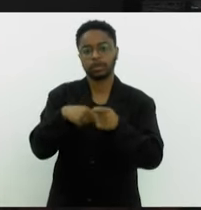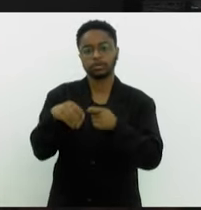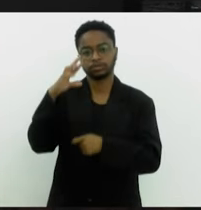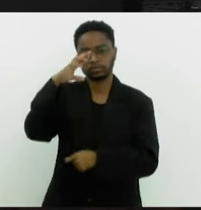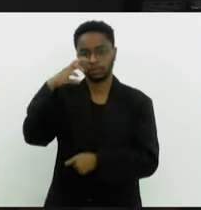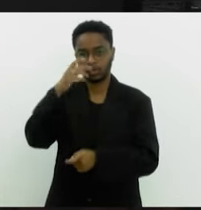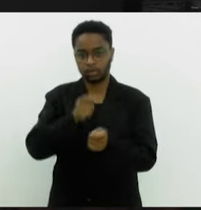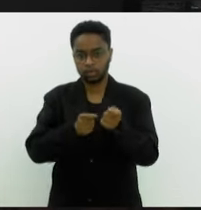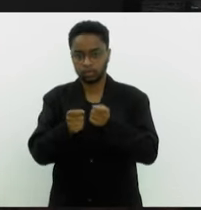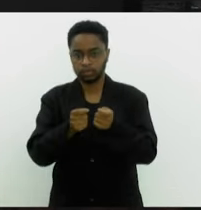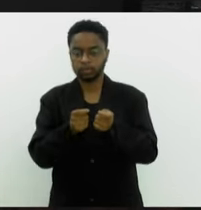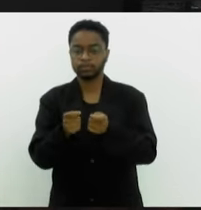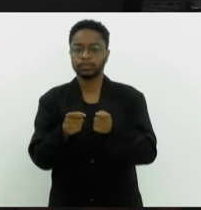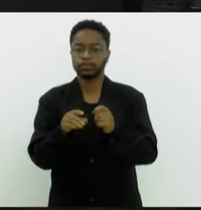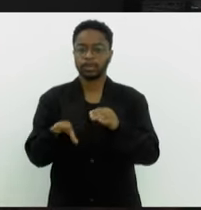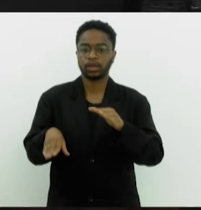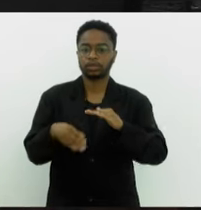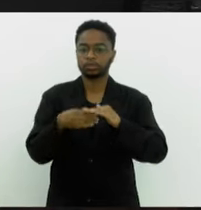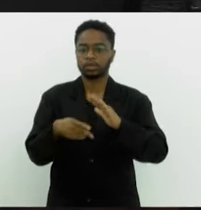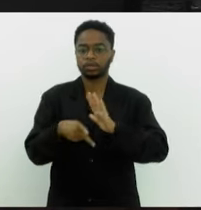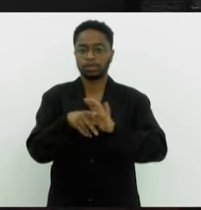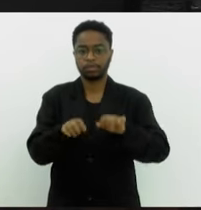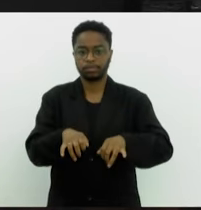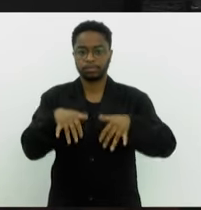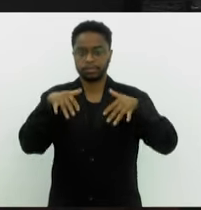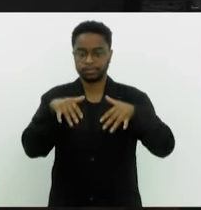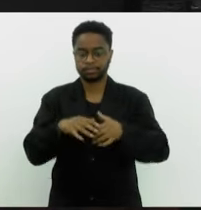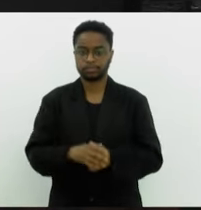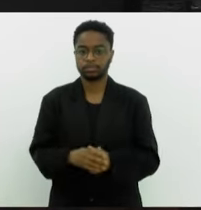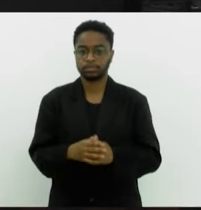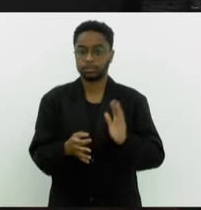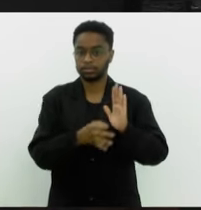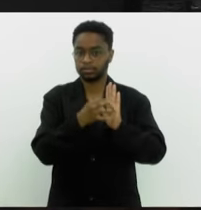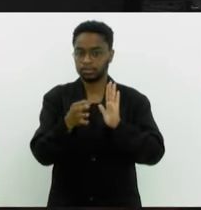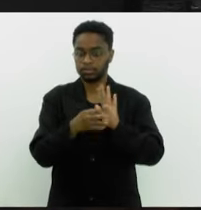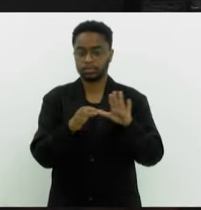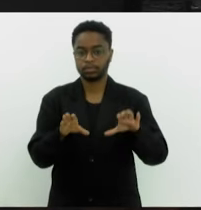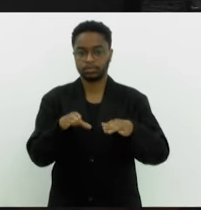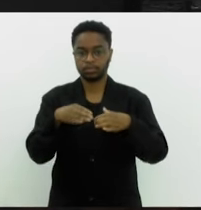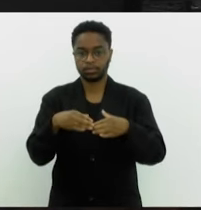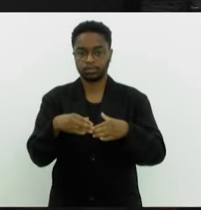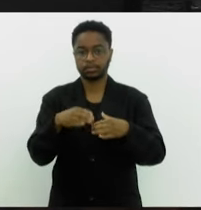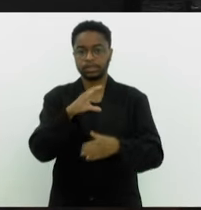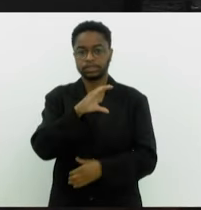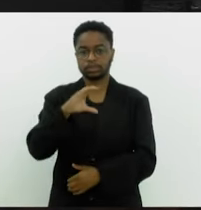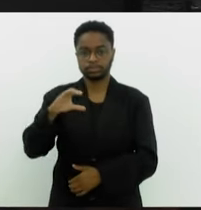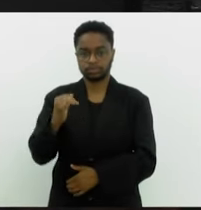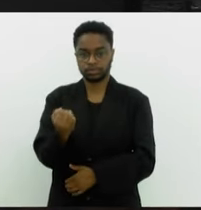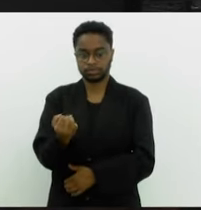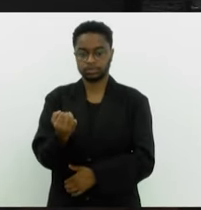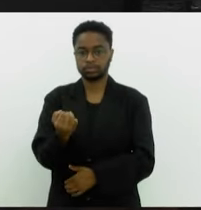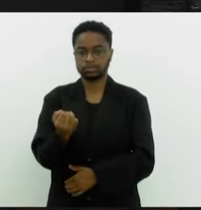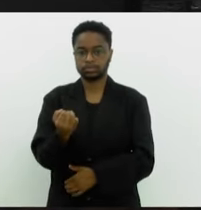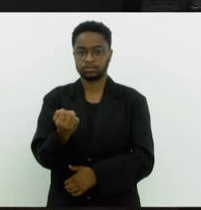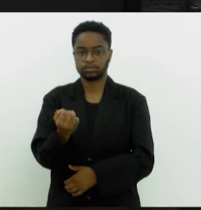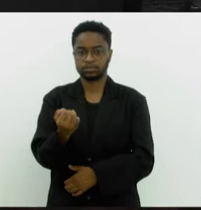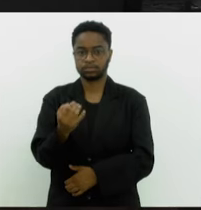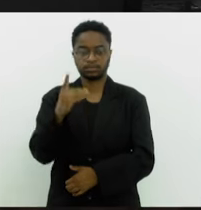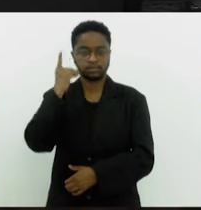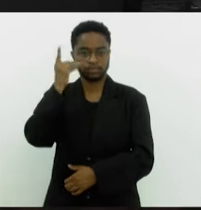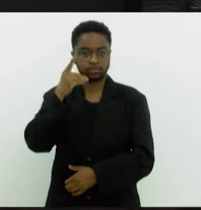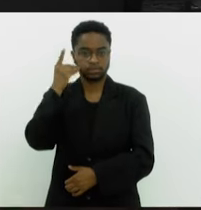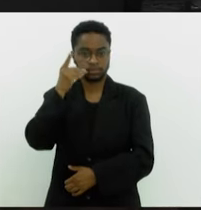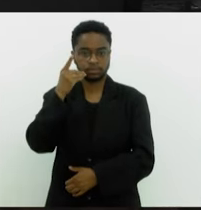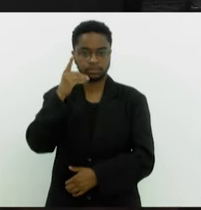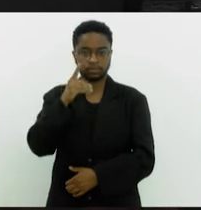Controle, as emendas de plenário. Para emitir parecer pela Comissão de Constituição e Justiça,